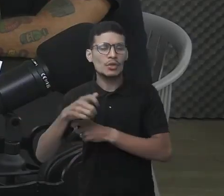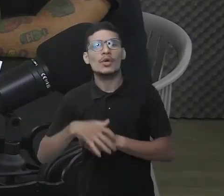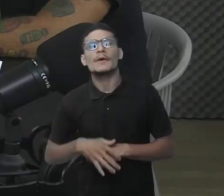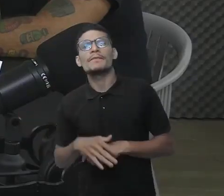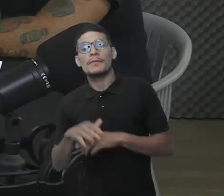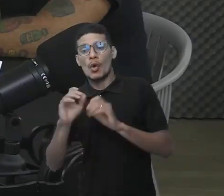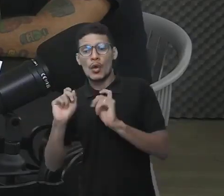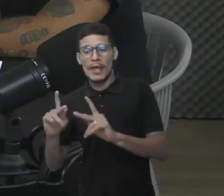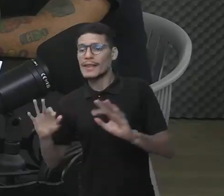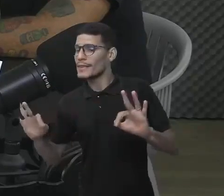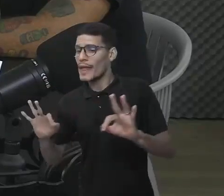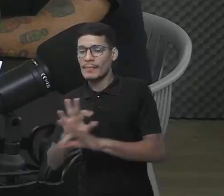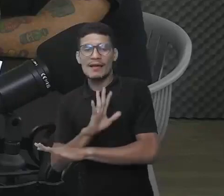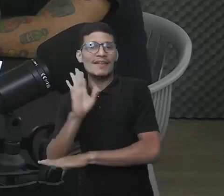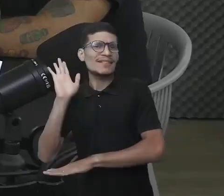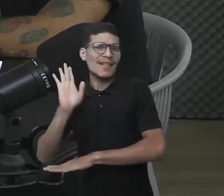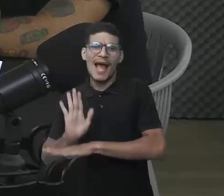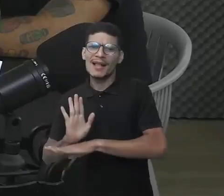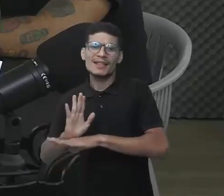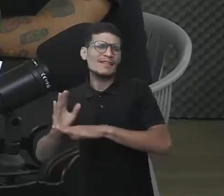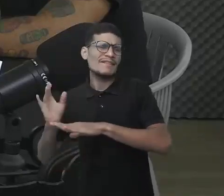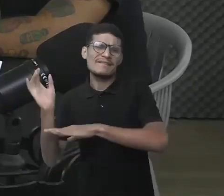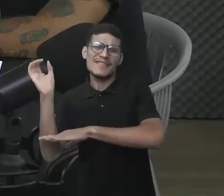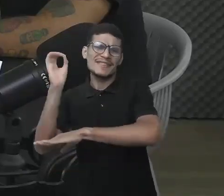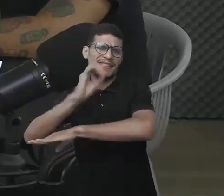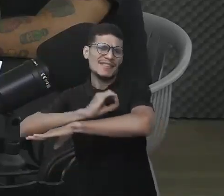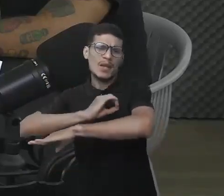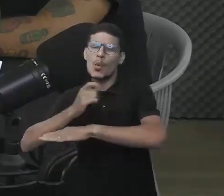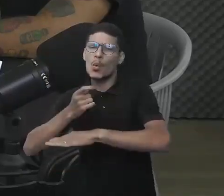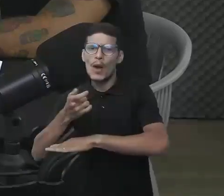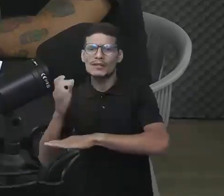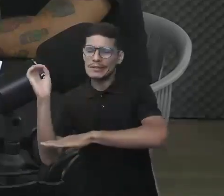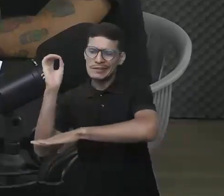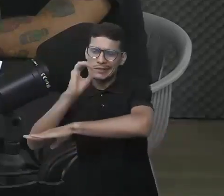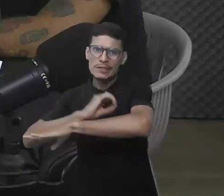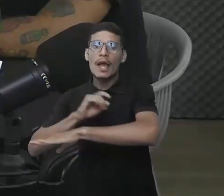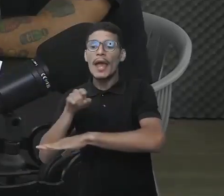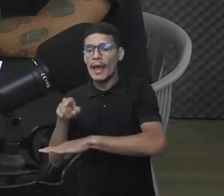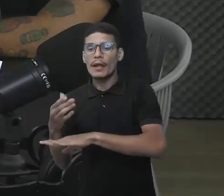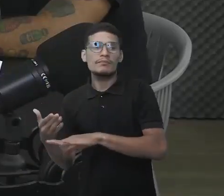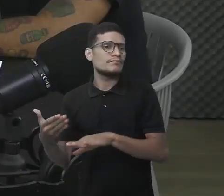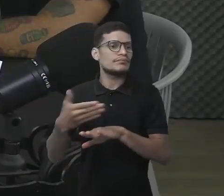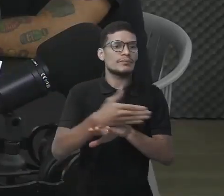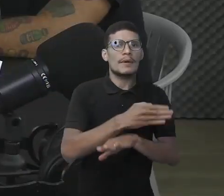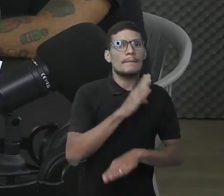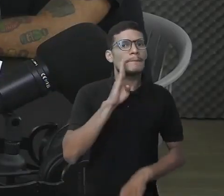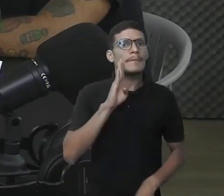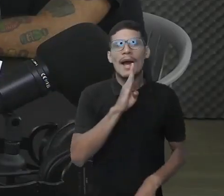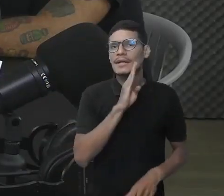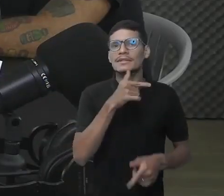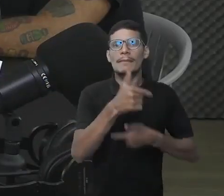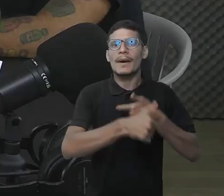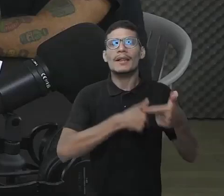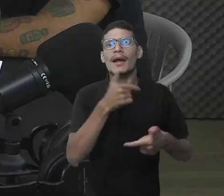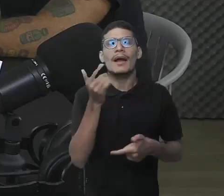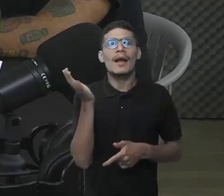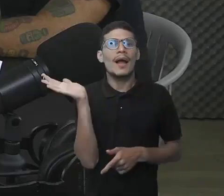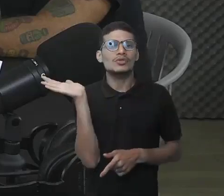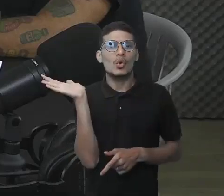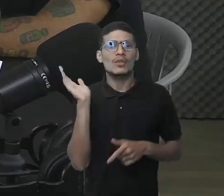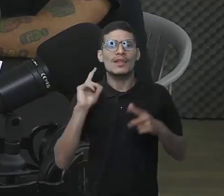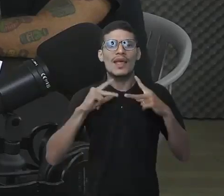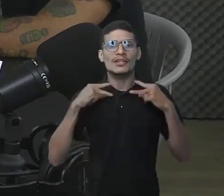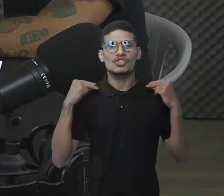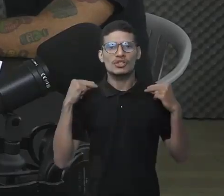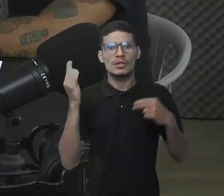Saía de lá à tarde, já no finzinho da tarde, ela ia para um bar trabalhar como garçonete. E a gente está falando de uma menina de